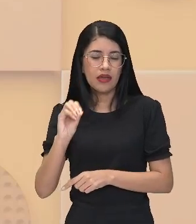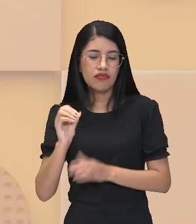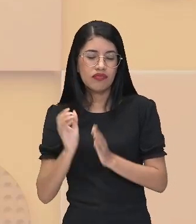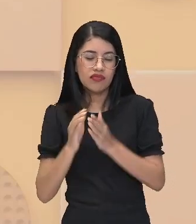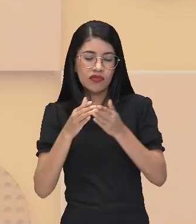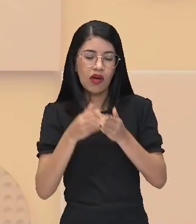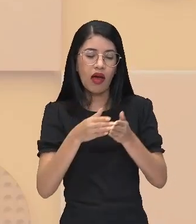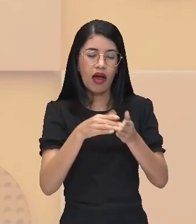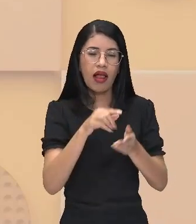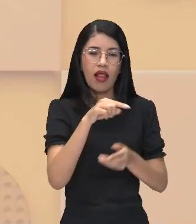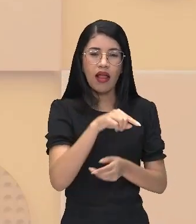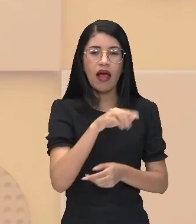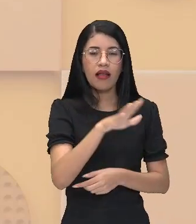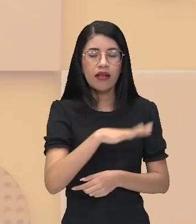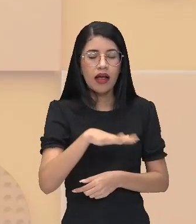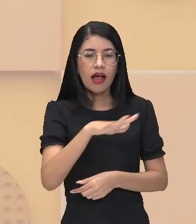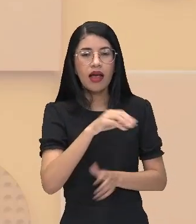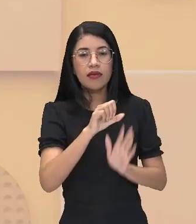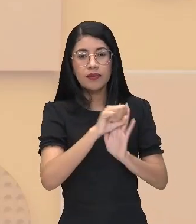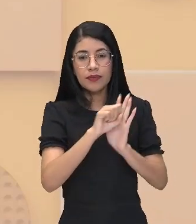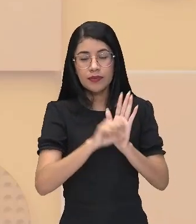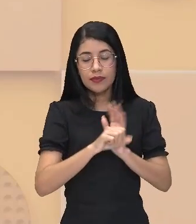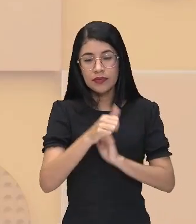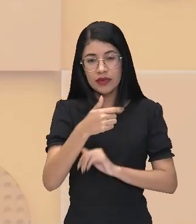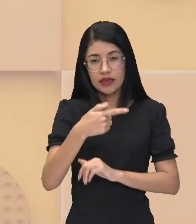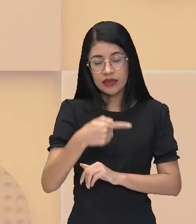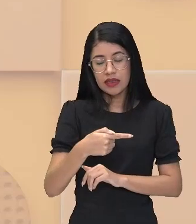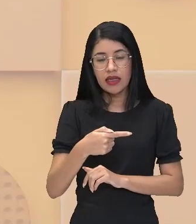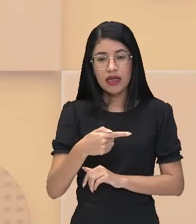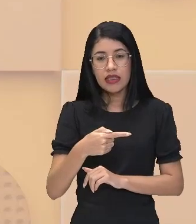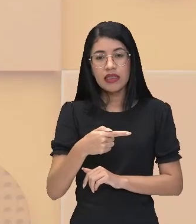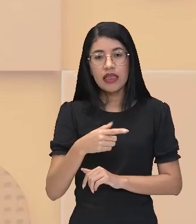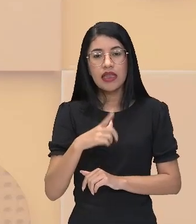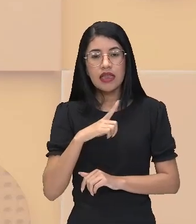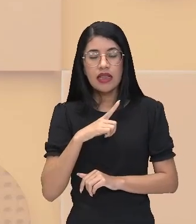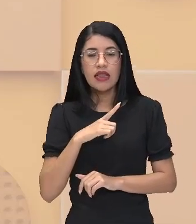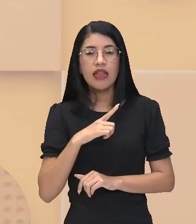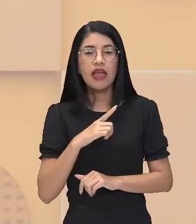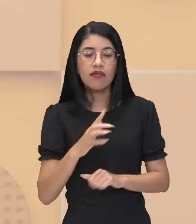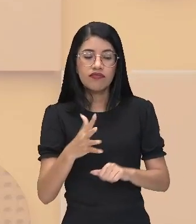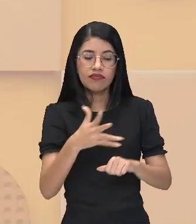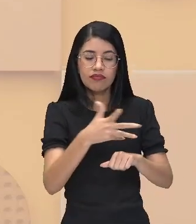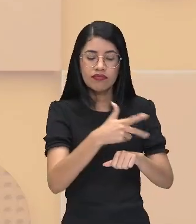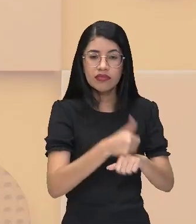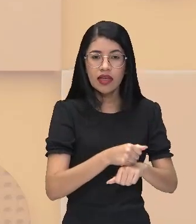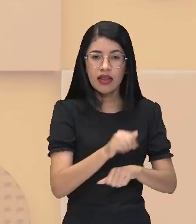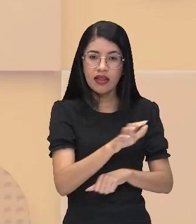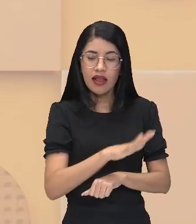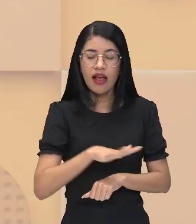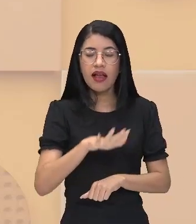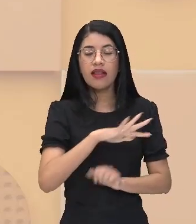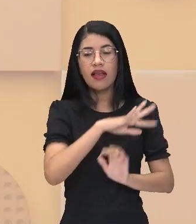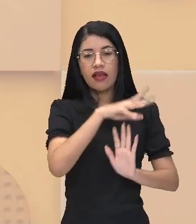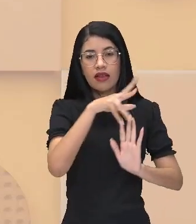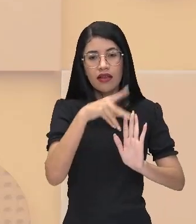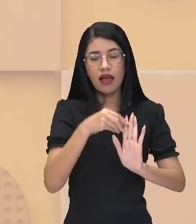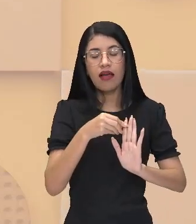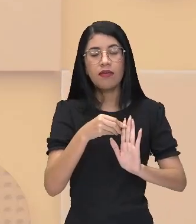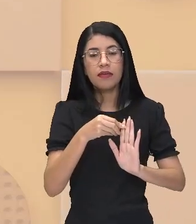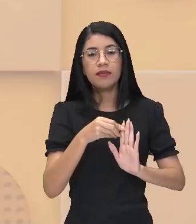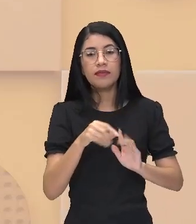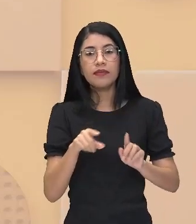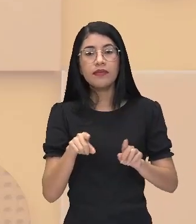faz a expedição no século XVII e toma posse da região amazônica, de uma parte dessa